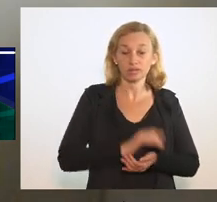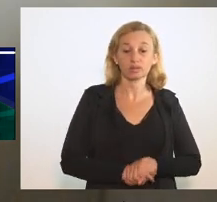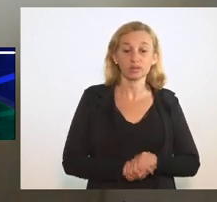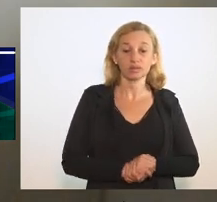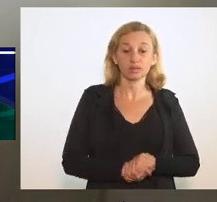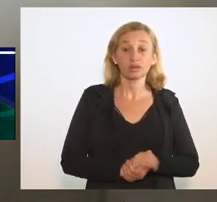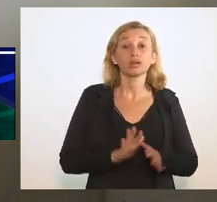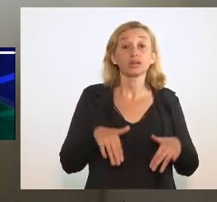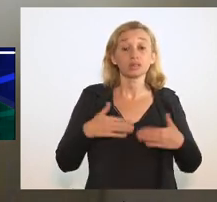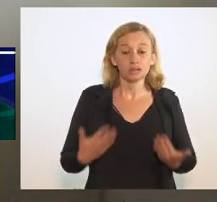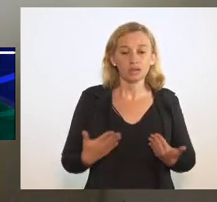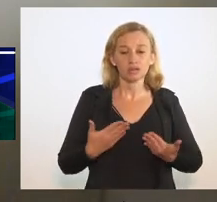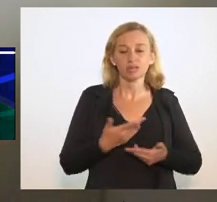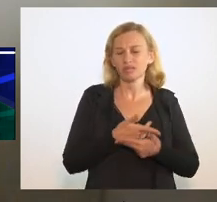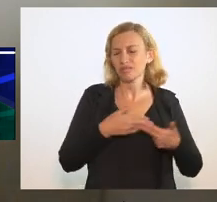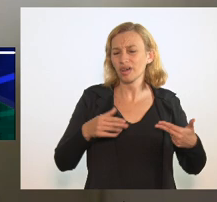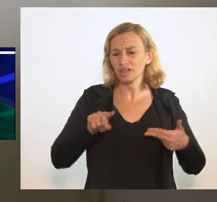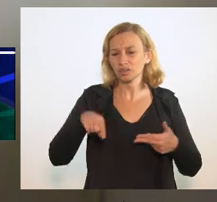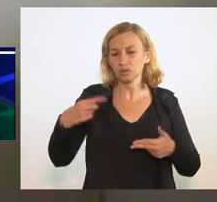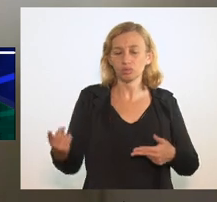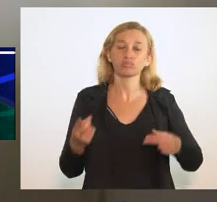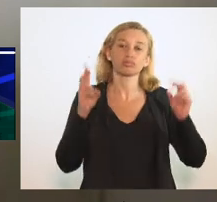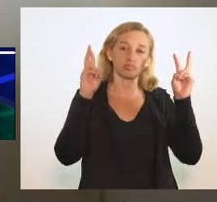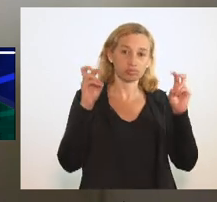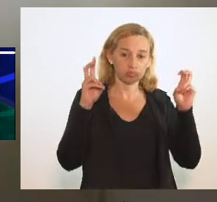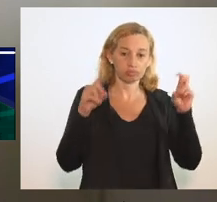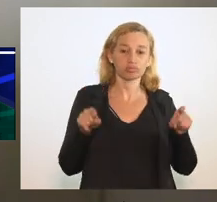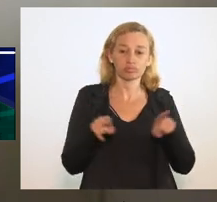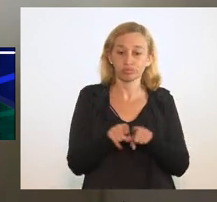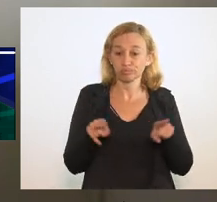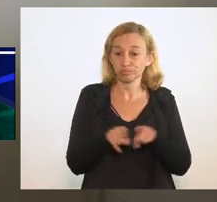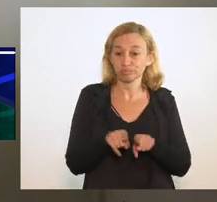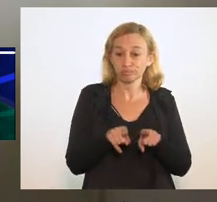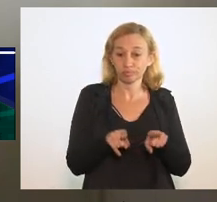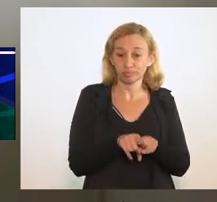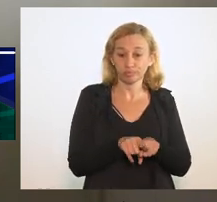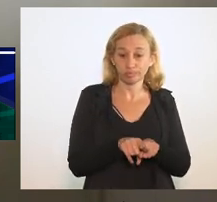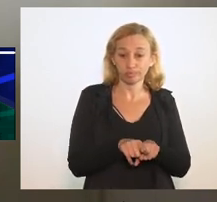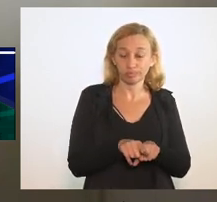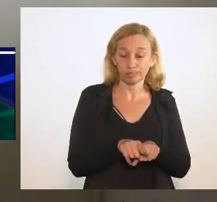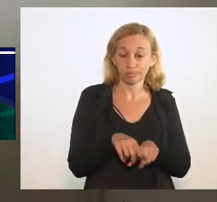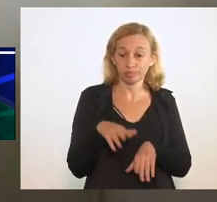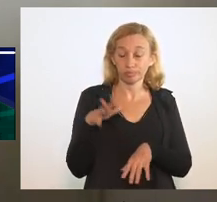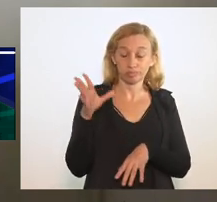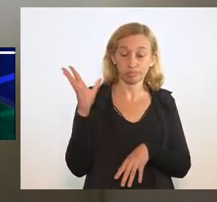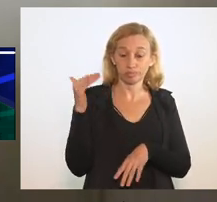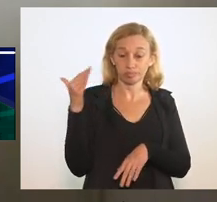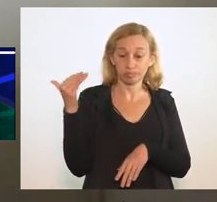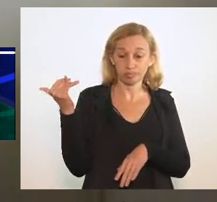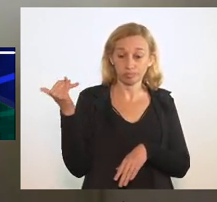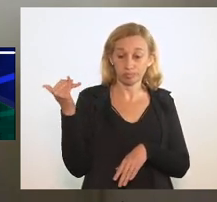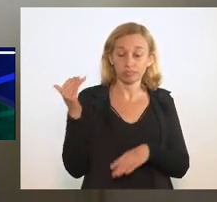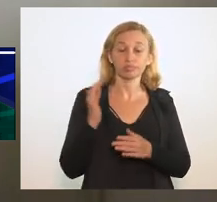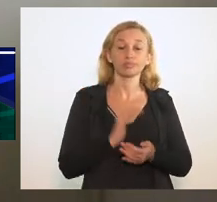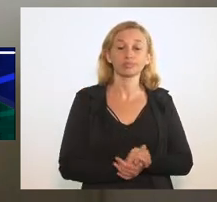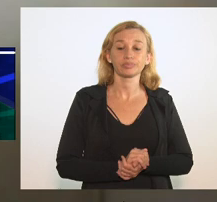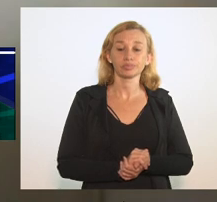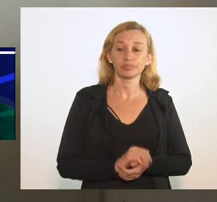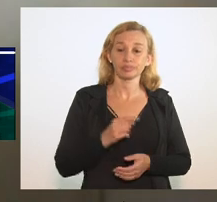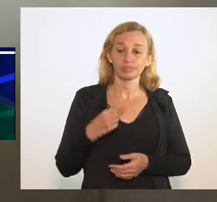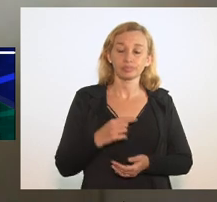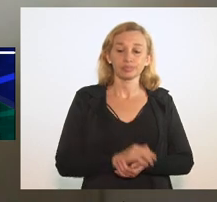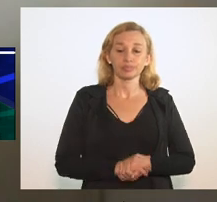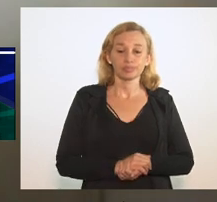E tem uma série de outras questões sofisticadas que eles usam. Para ir para as